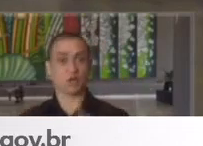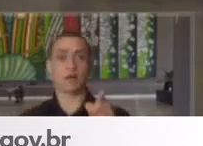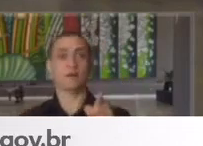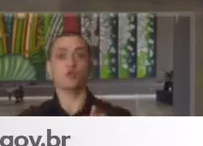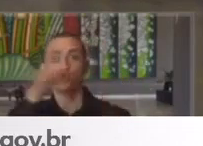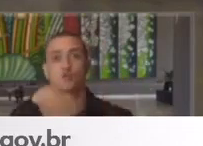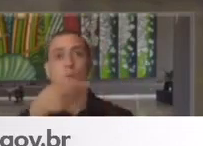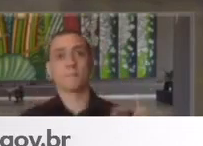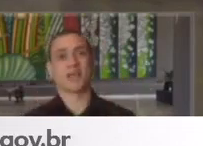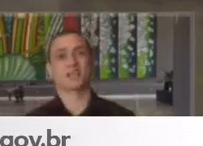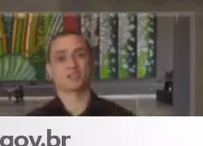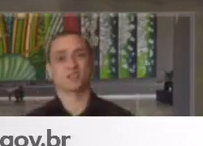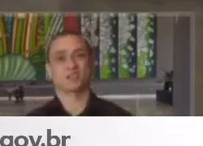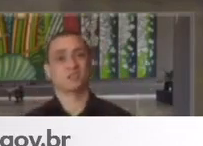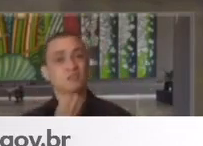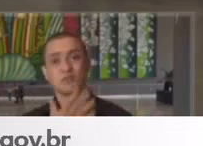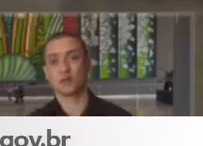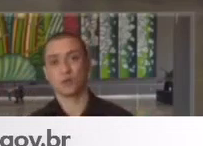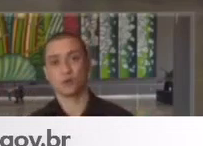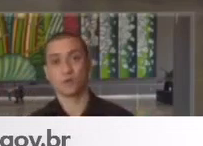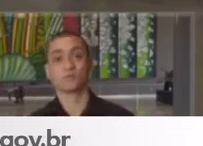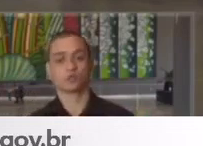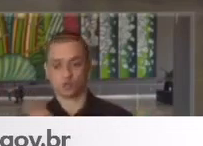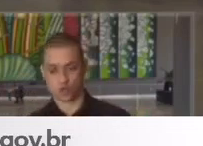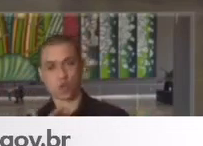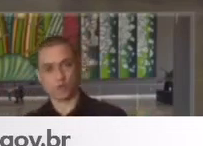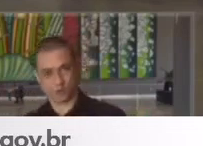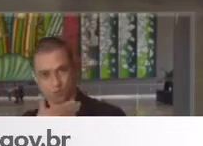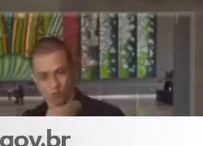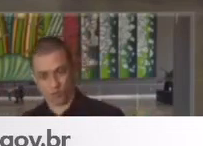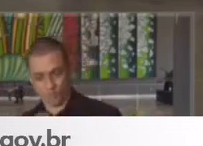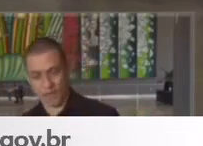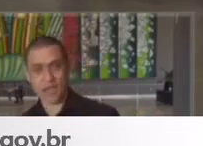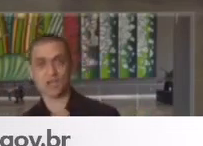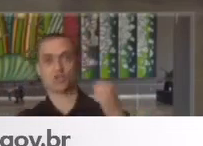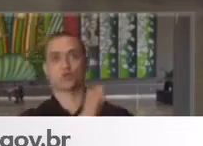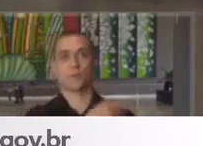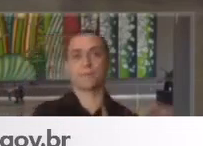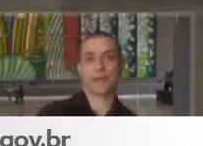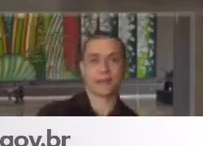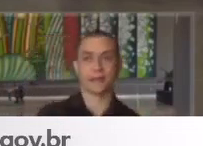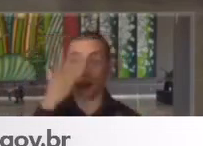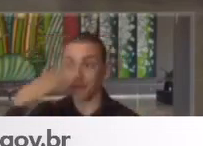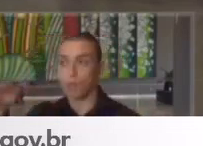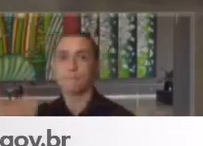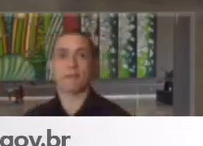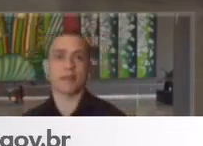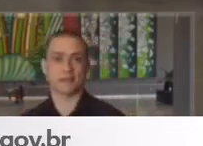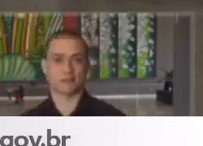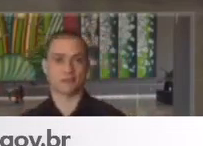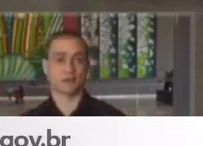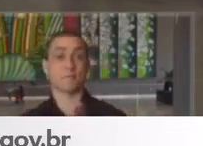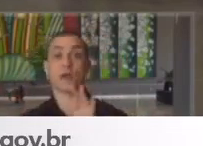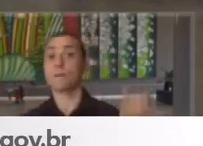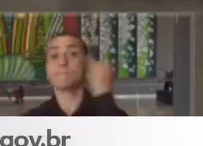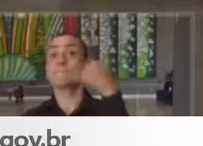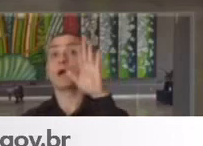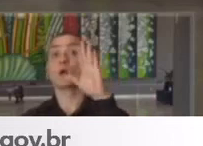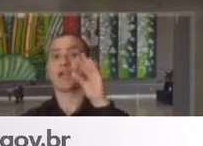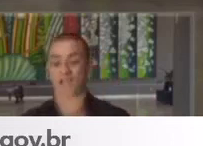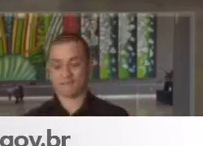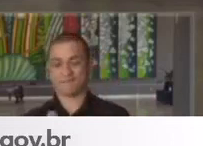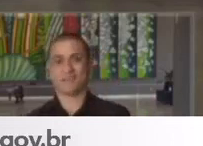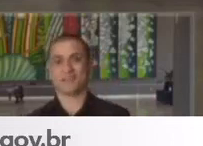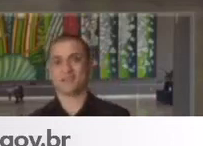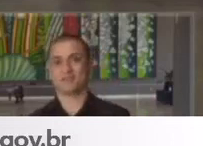todo mundo sai perdendo. Perde poder público, perde a economia, perde as pessoas, mas o mais importante é a vida, é o que